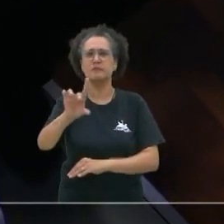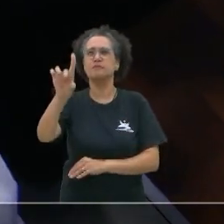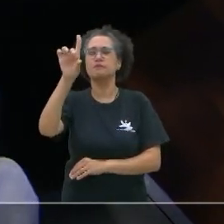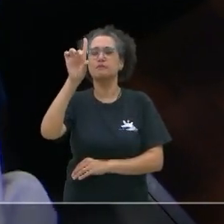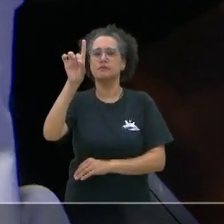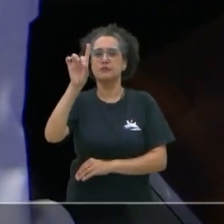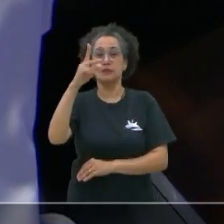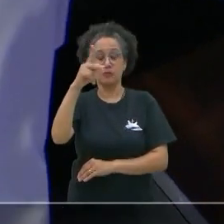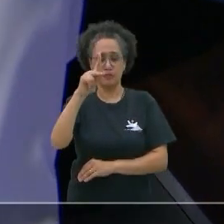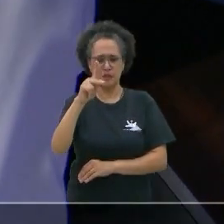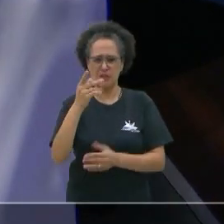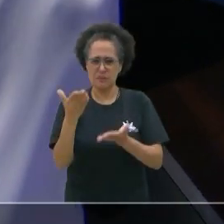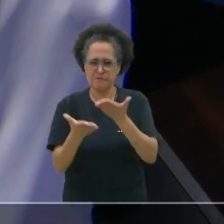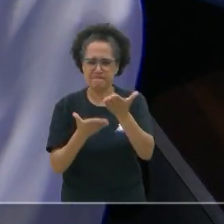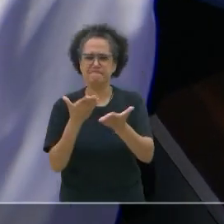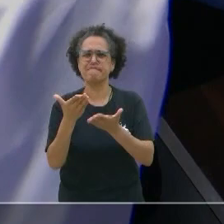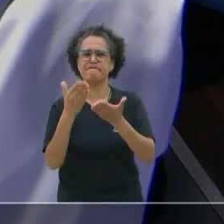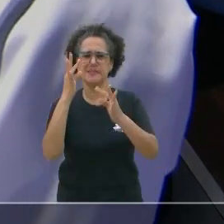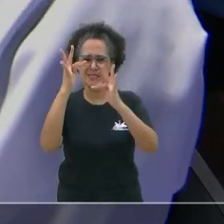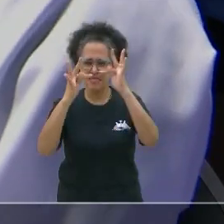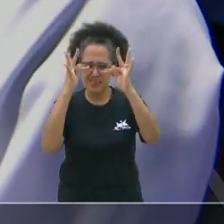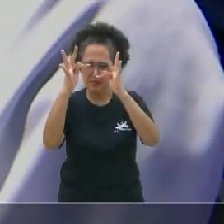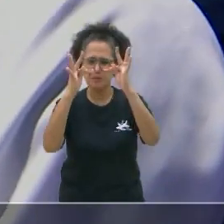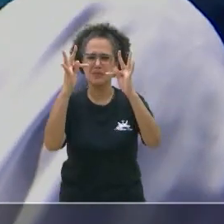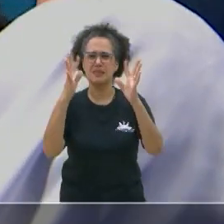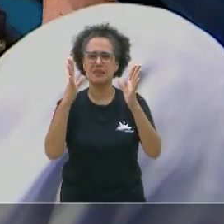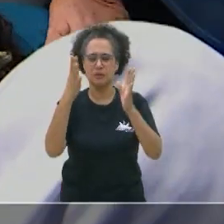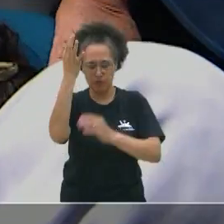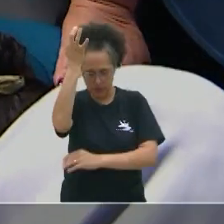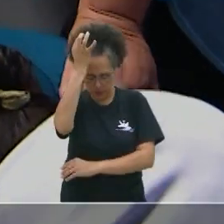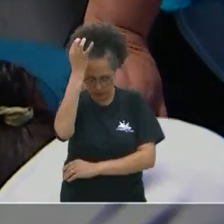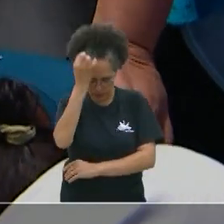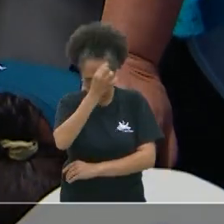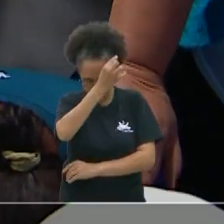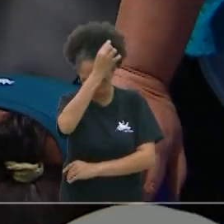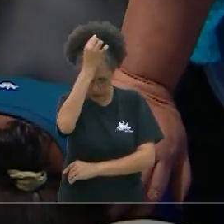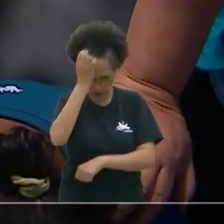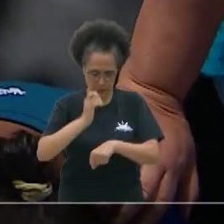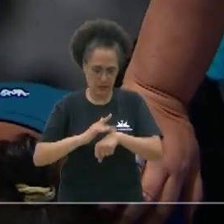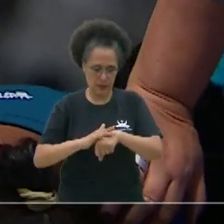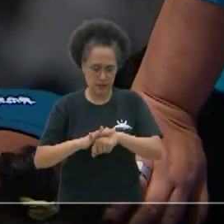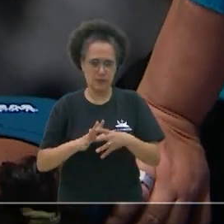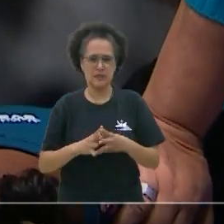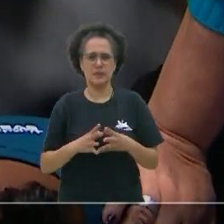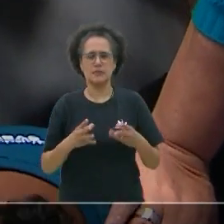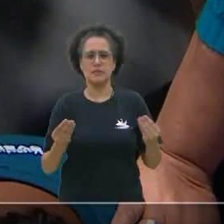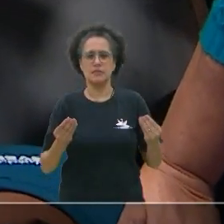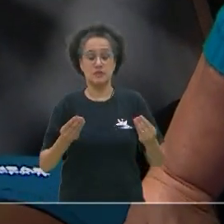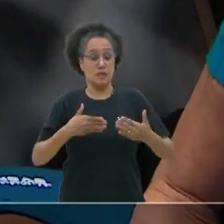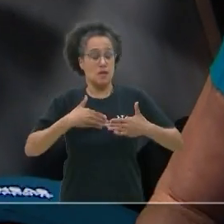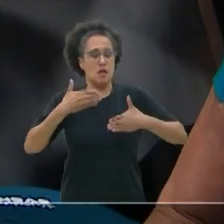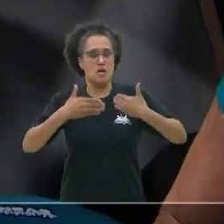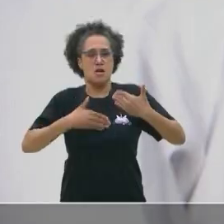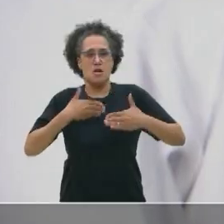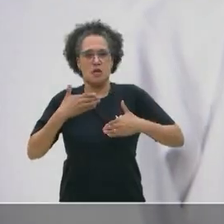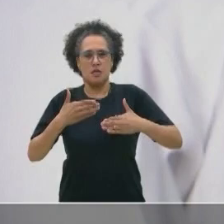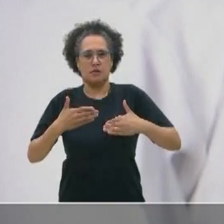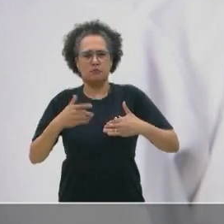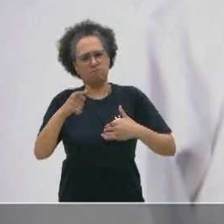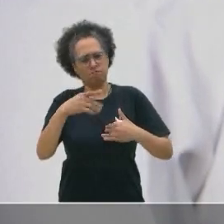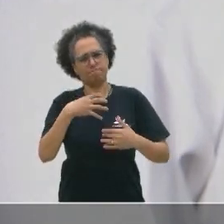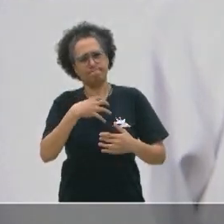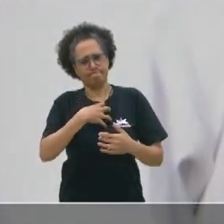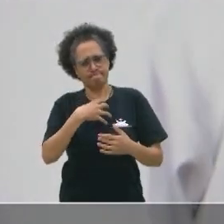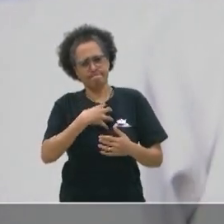seu tratamento, do Espírito Santo, a cura e o avivamento. Nesse sentido também,